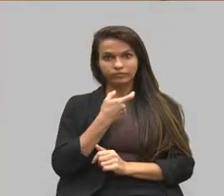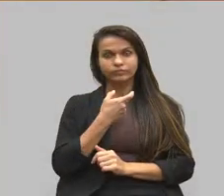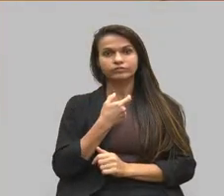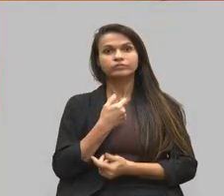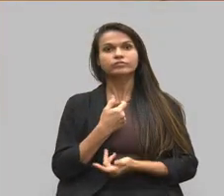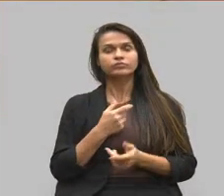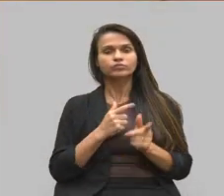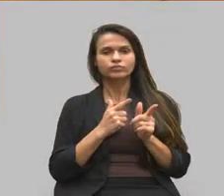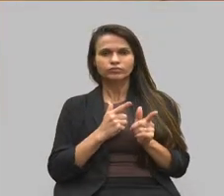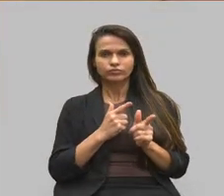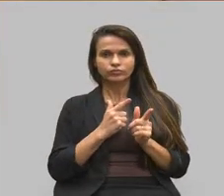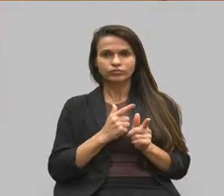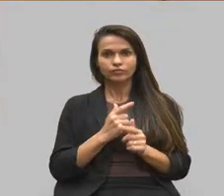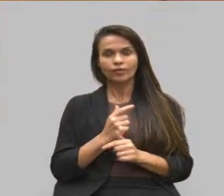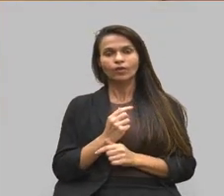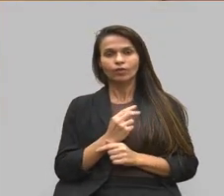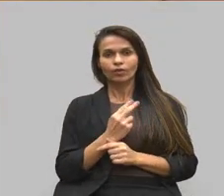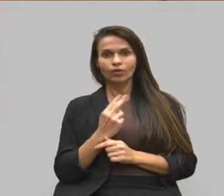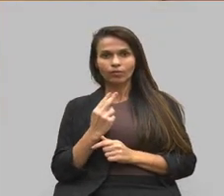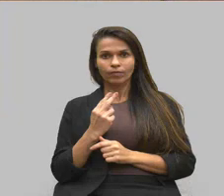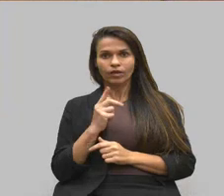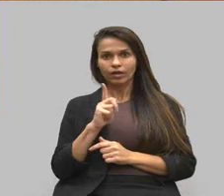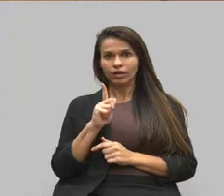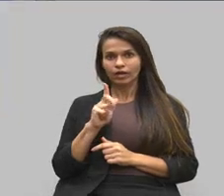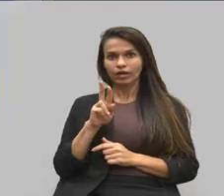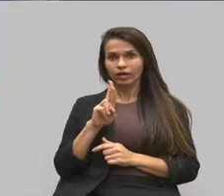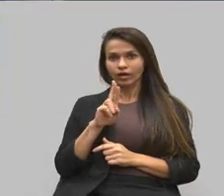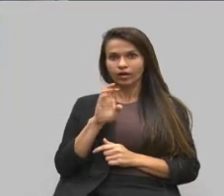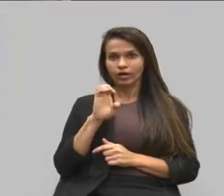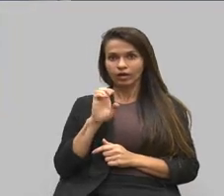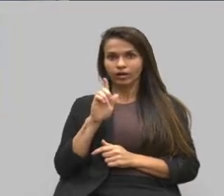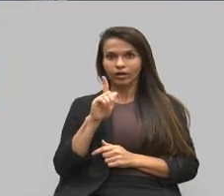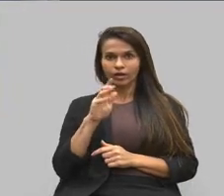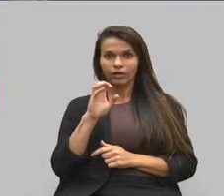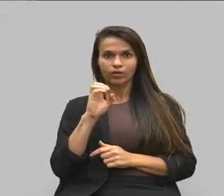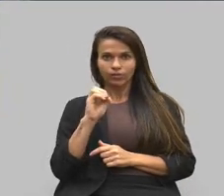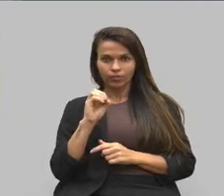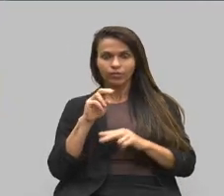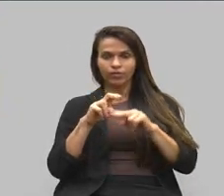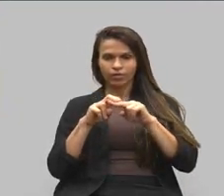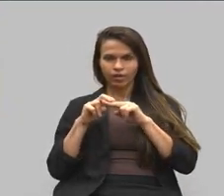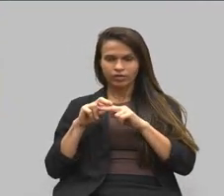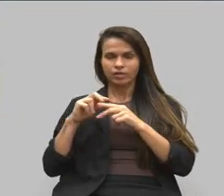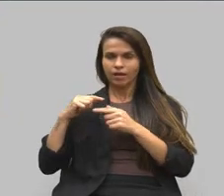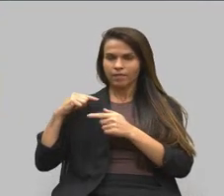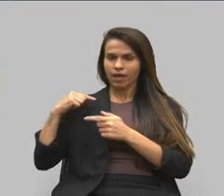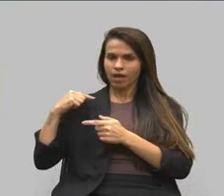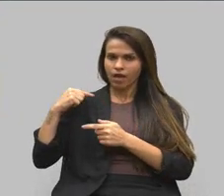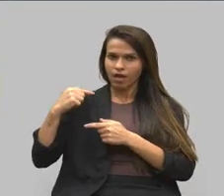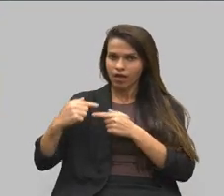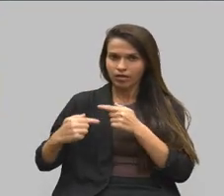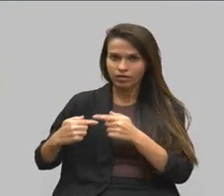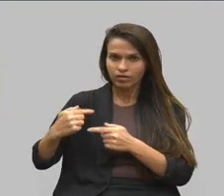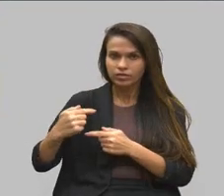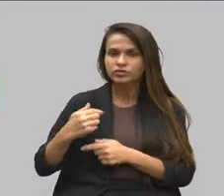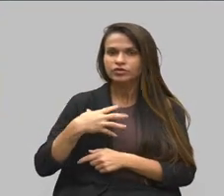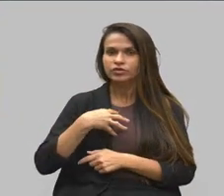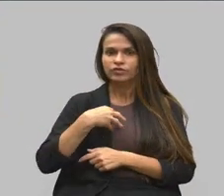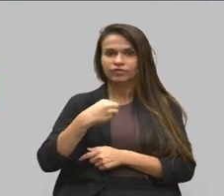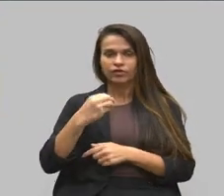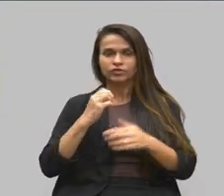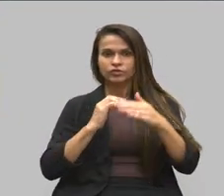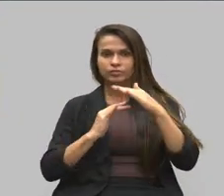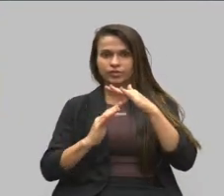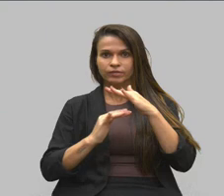conhecido como grego da fundação grego por causa da minha descendência sou filho de imigrante